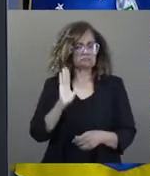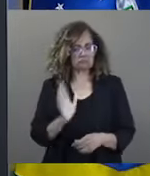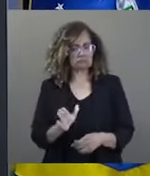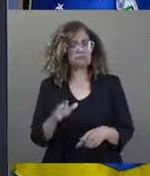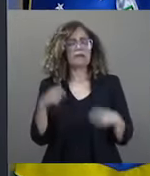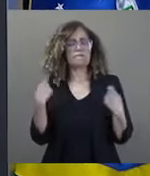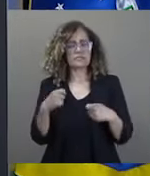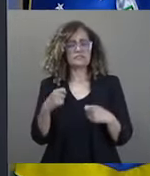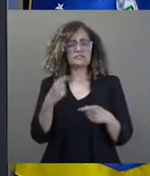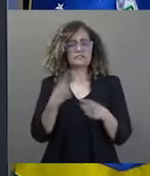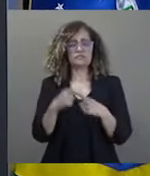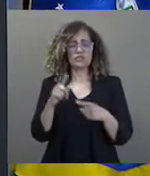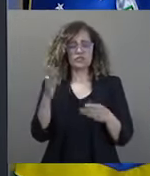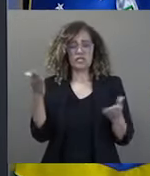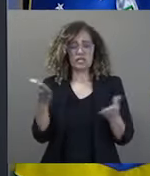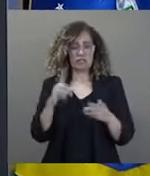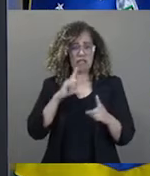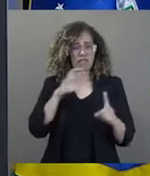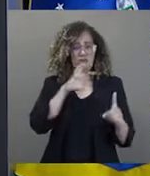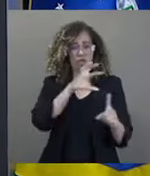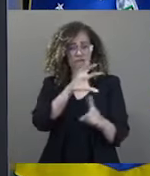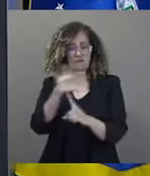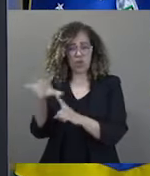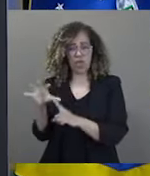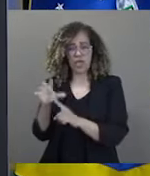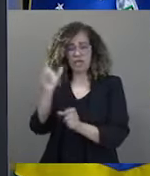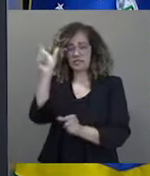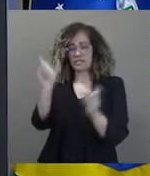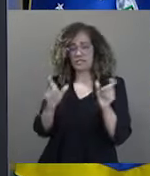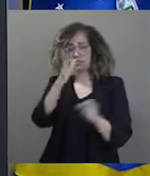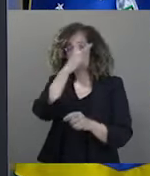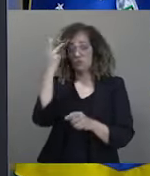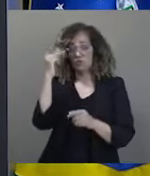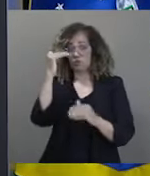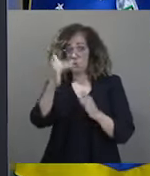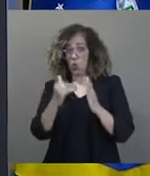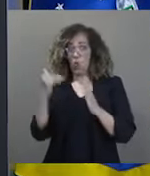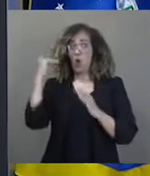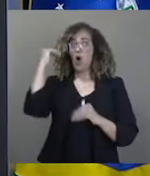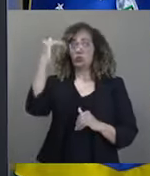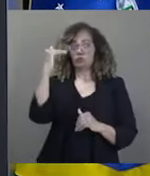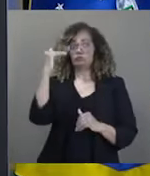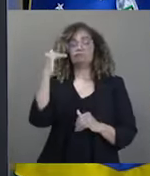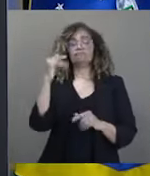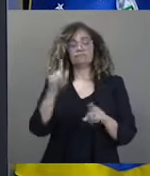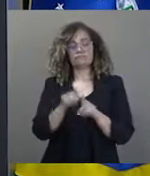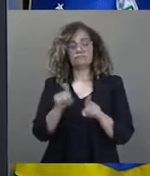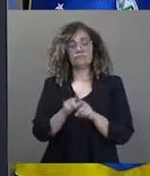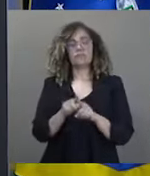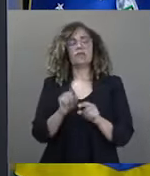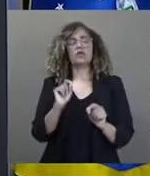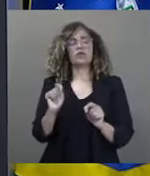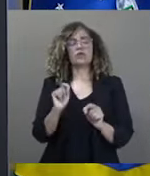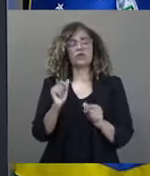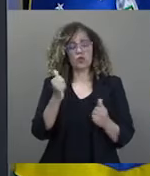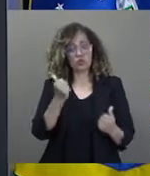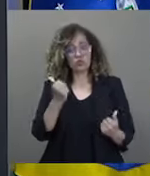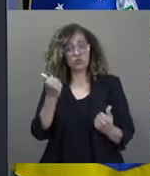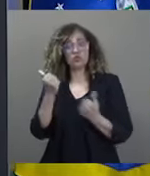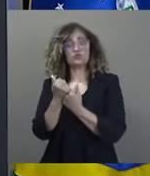contaminou as mais diversas autoridades nos últimos anos e no lugar dela